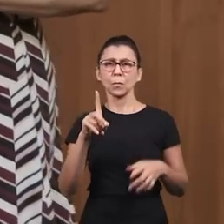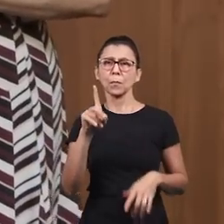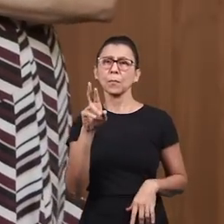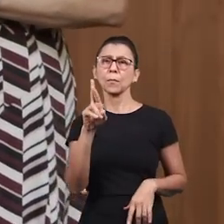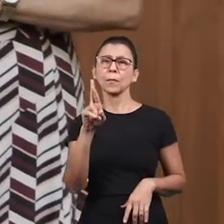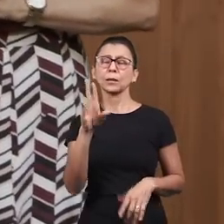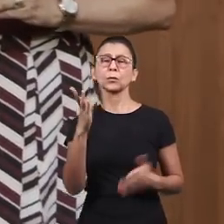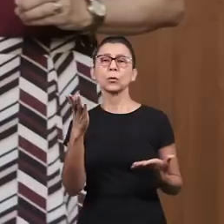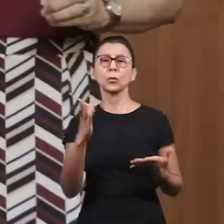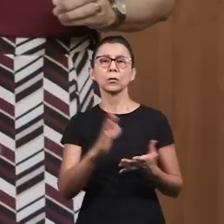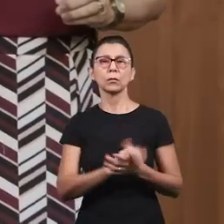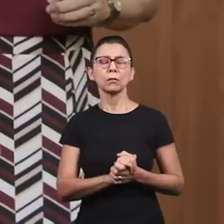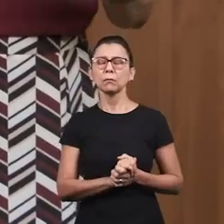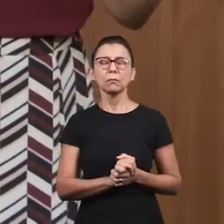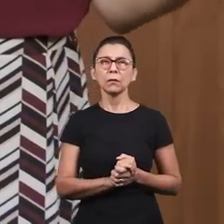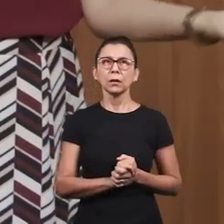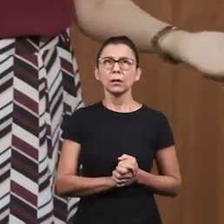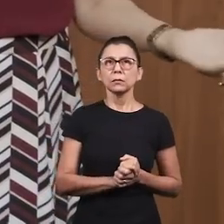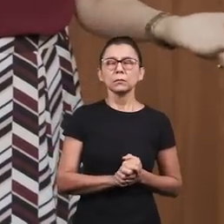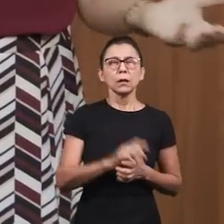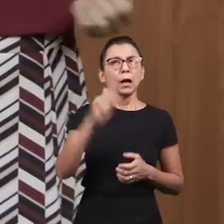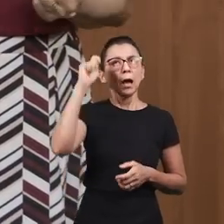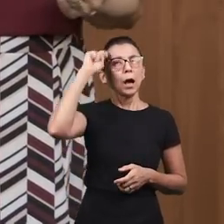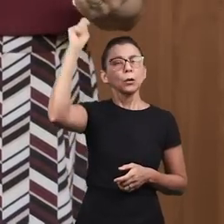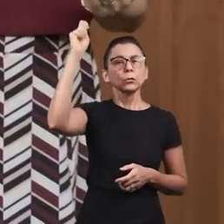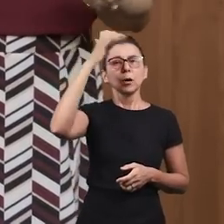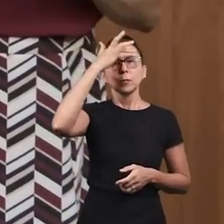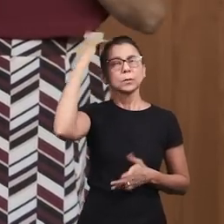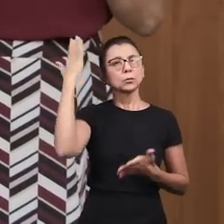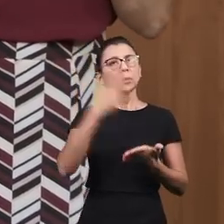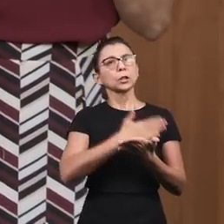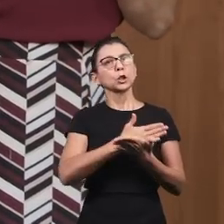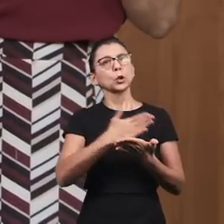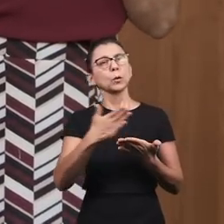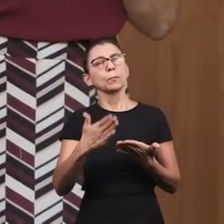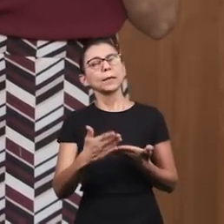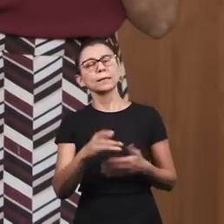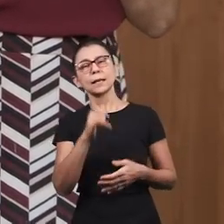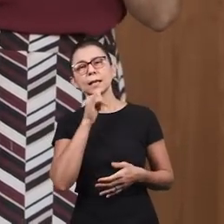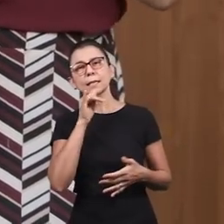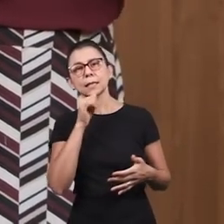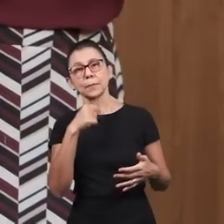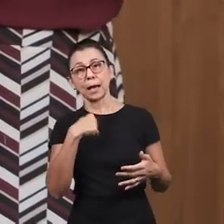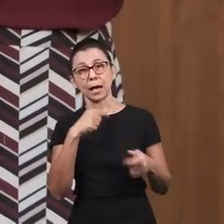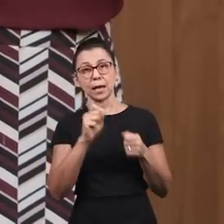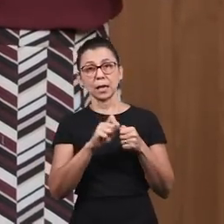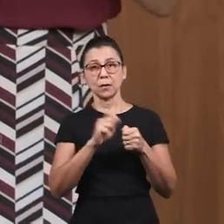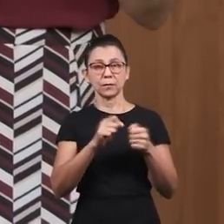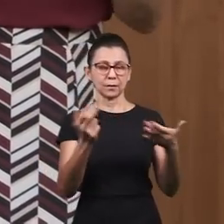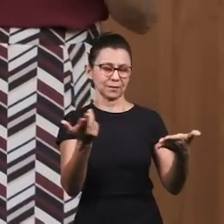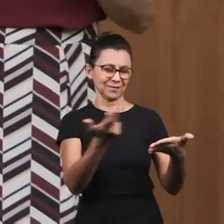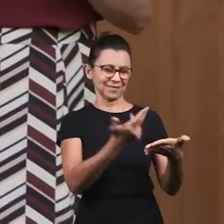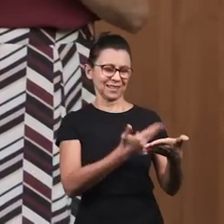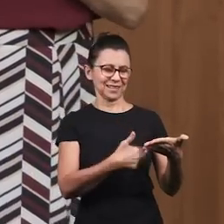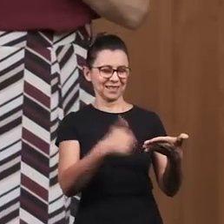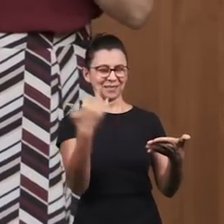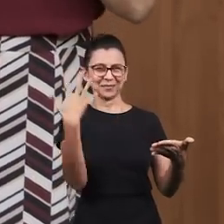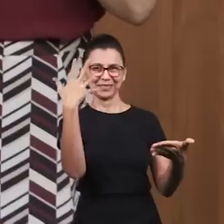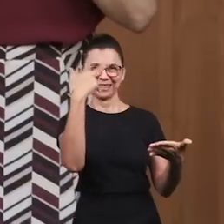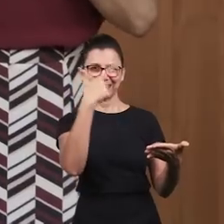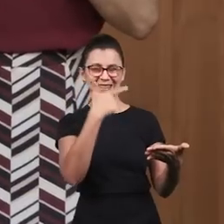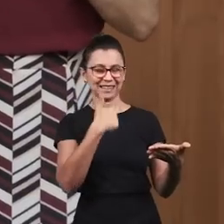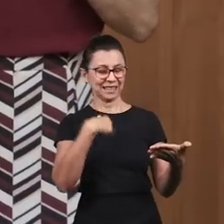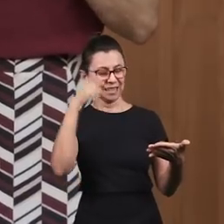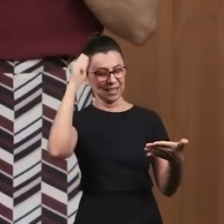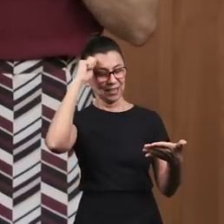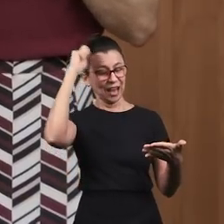Autor é aquele que inicia, que cria alguma coisa. Aí eu fiz um desenho. Eu fiz um desenho bonito.